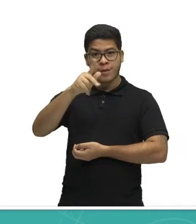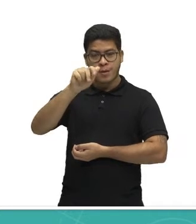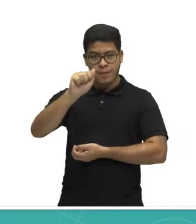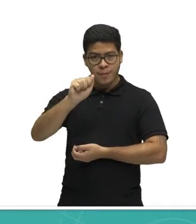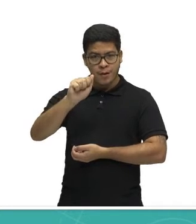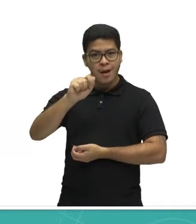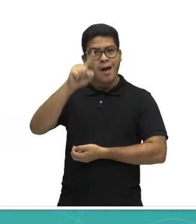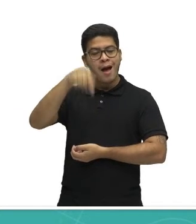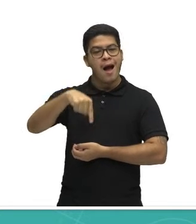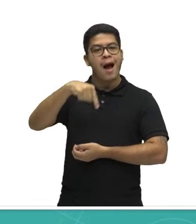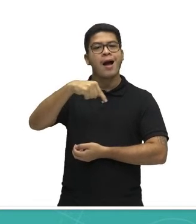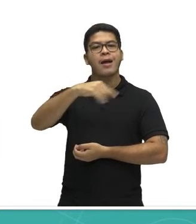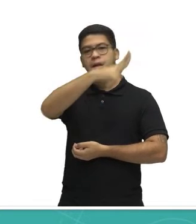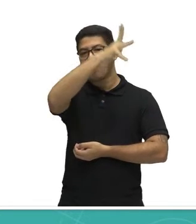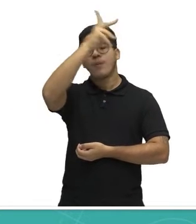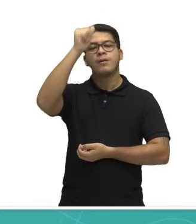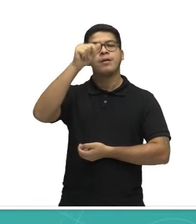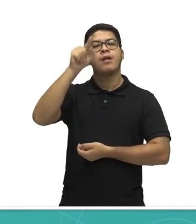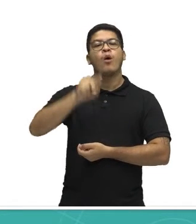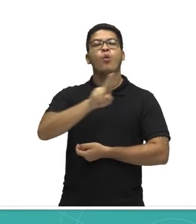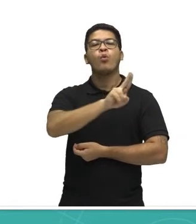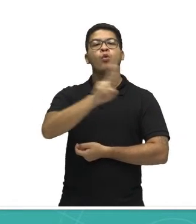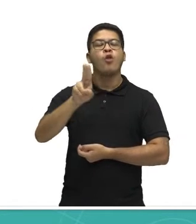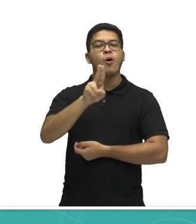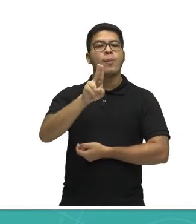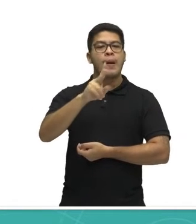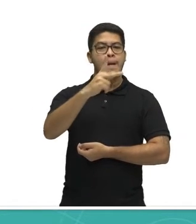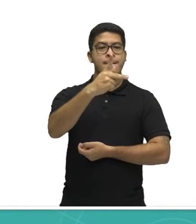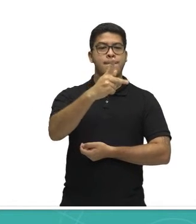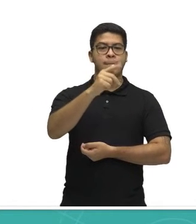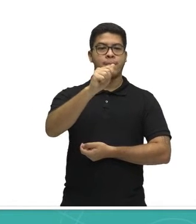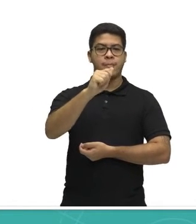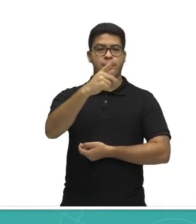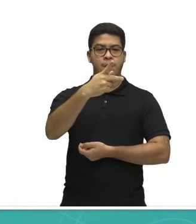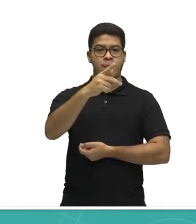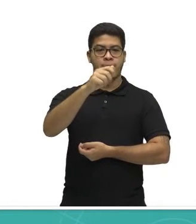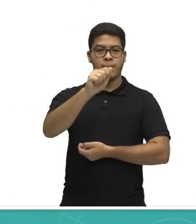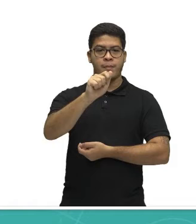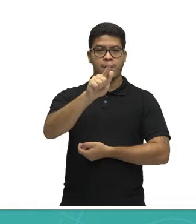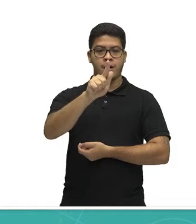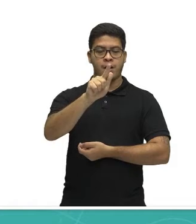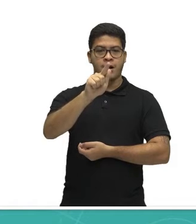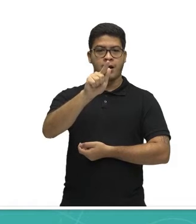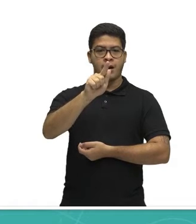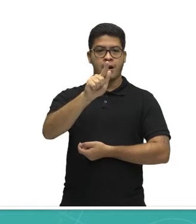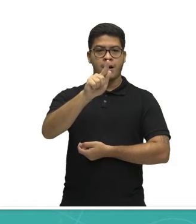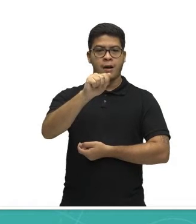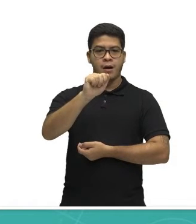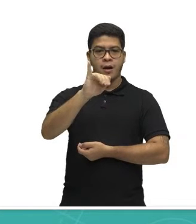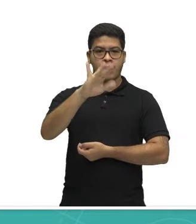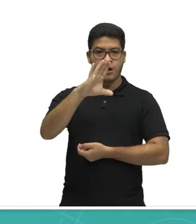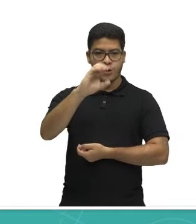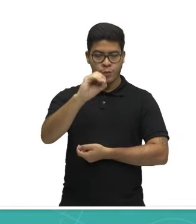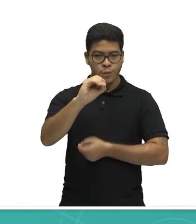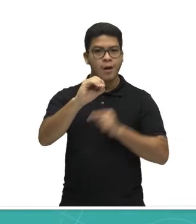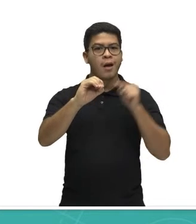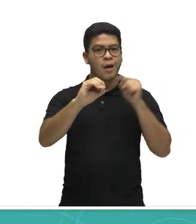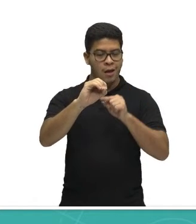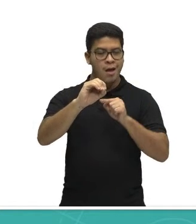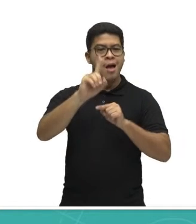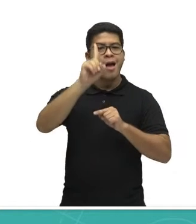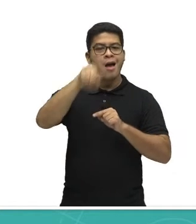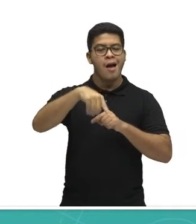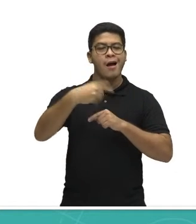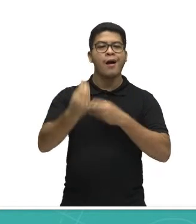chamado de papagaio. A brincadeira folclórica mais popular no Brasil é soltar pipa, viu? Ela é conhecida em todo o Brasil e